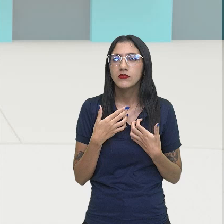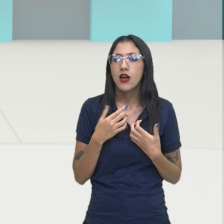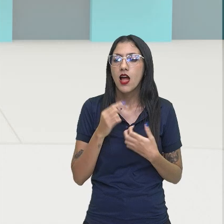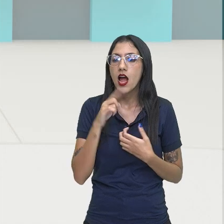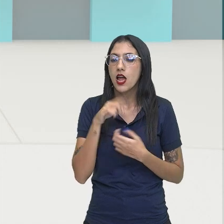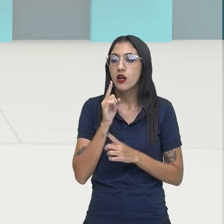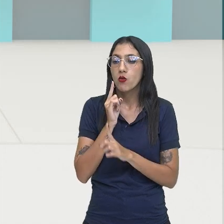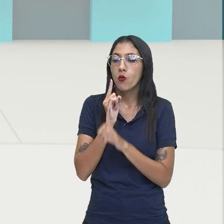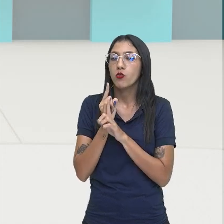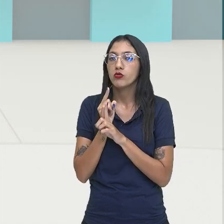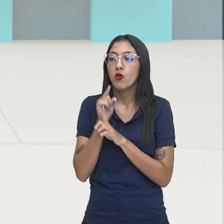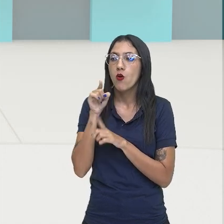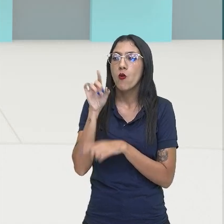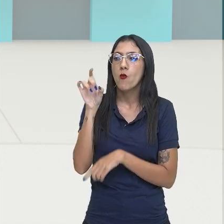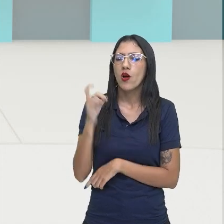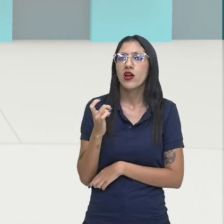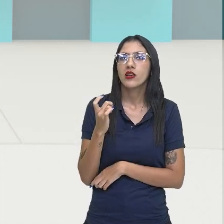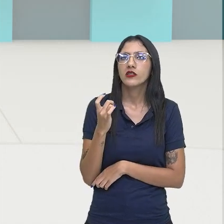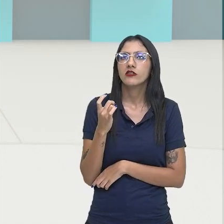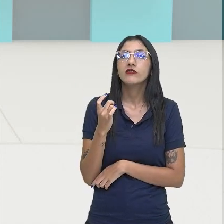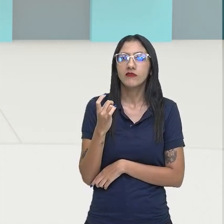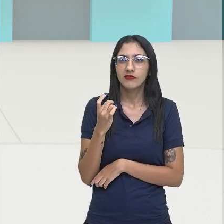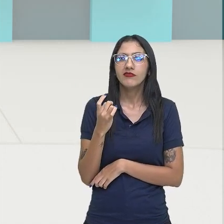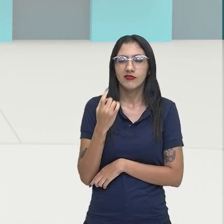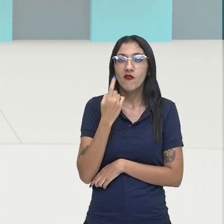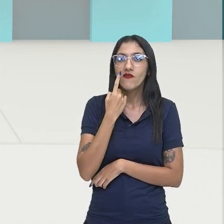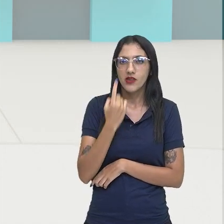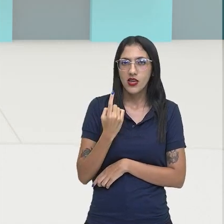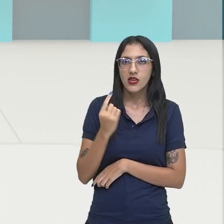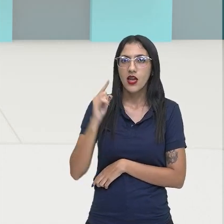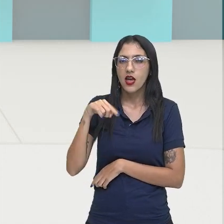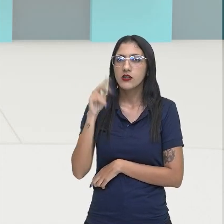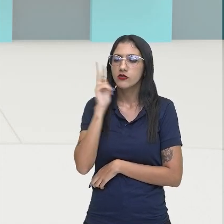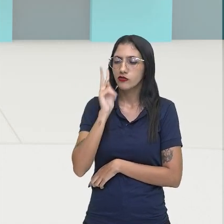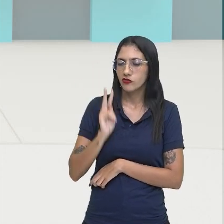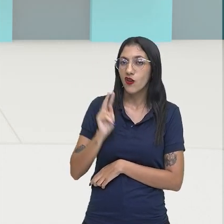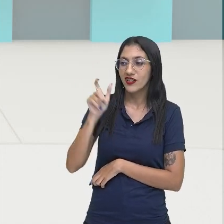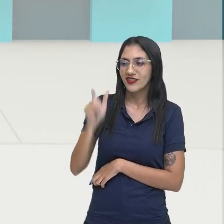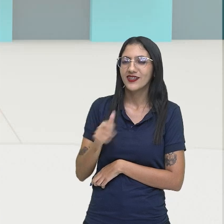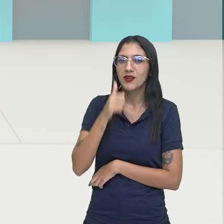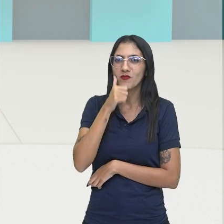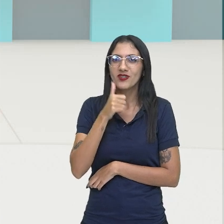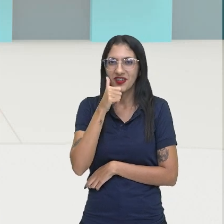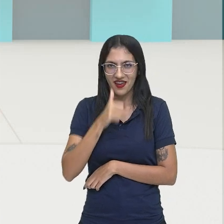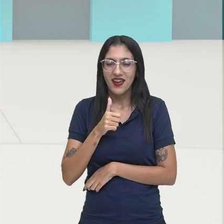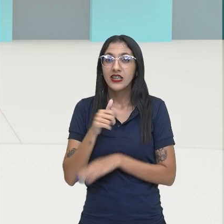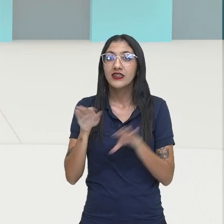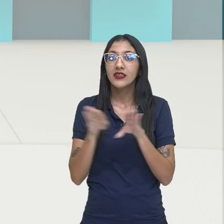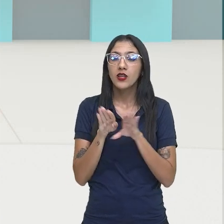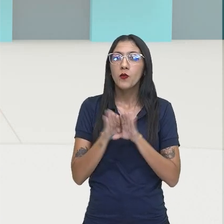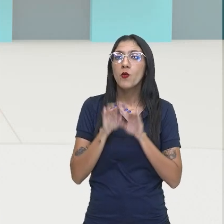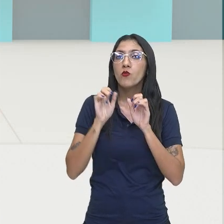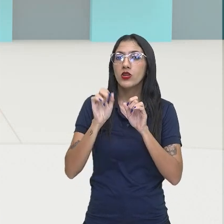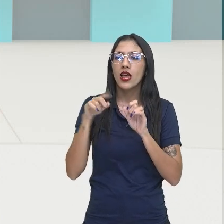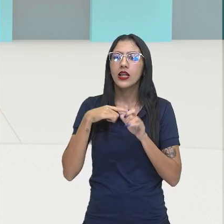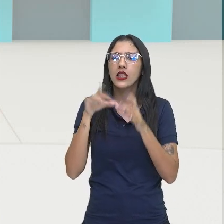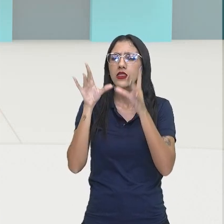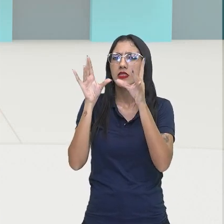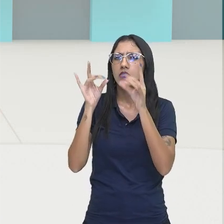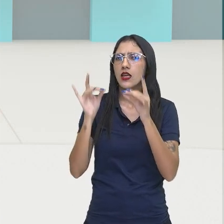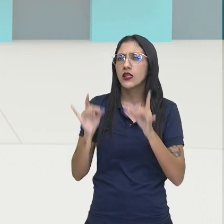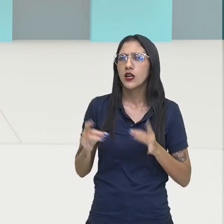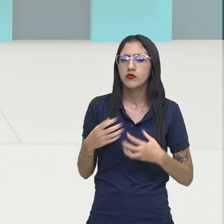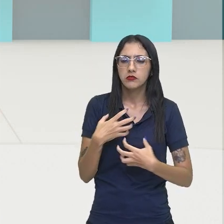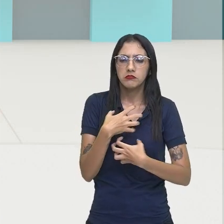ex. Veja, eu estou contando a história da Milena, mas não só isso, eu também estou falando o que ela